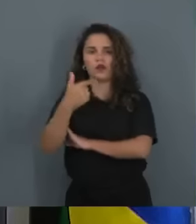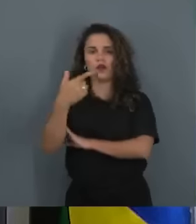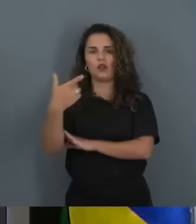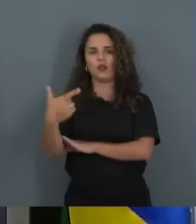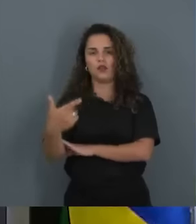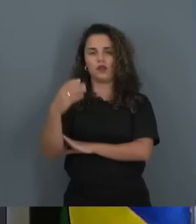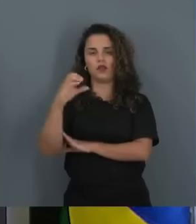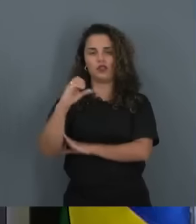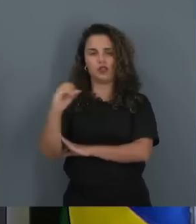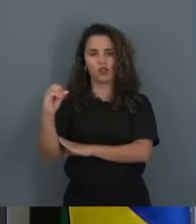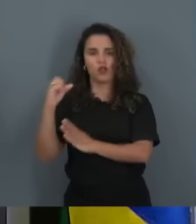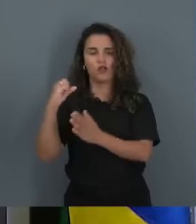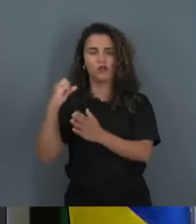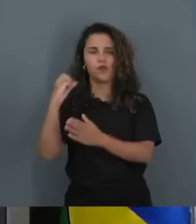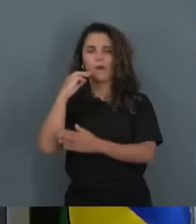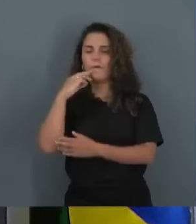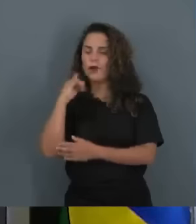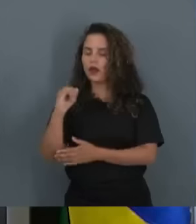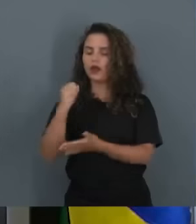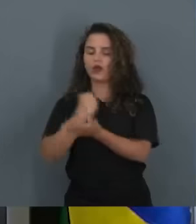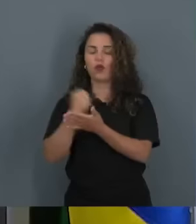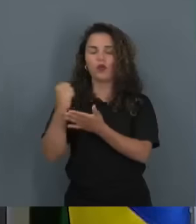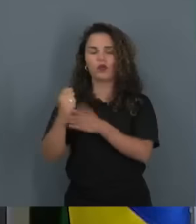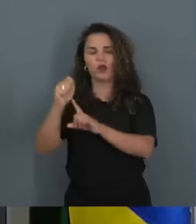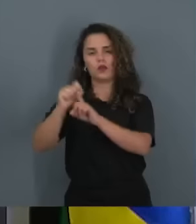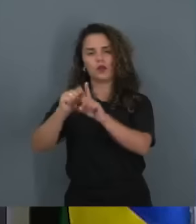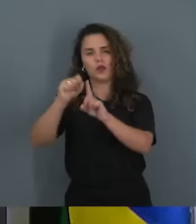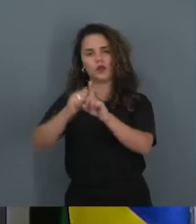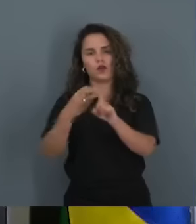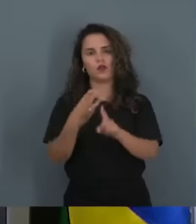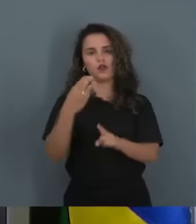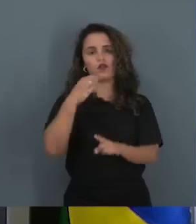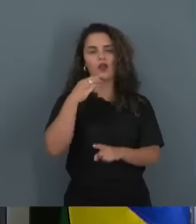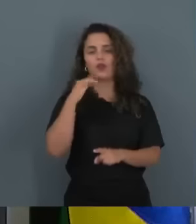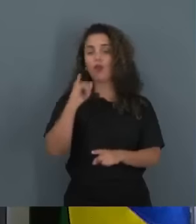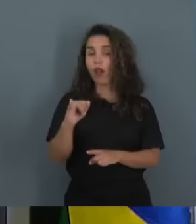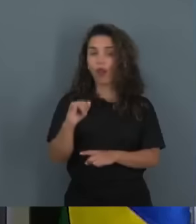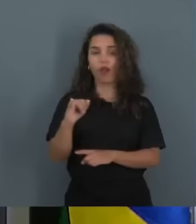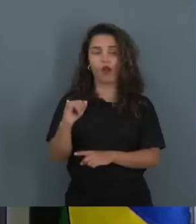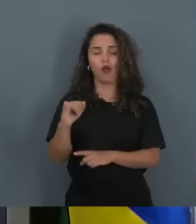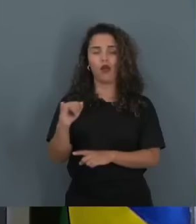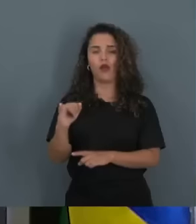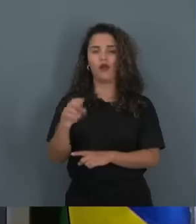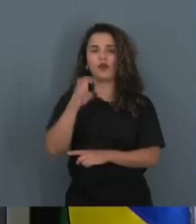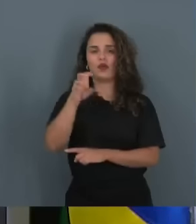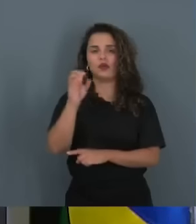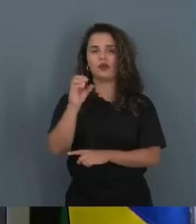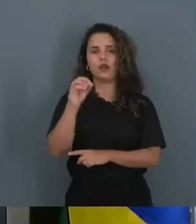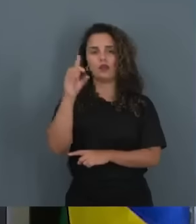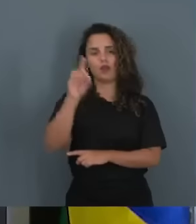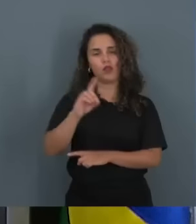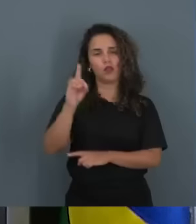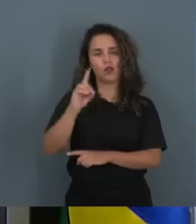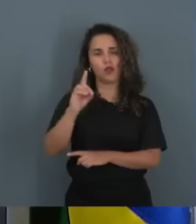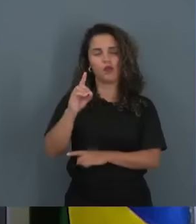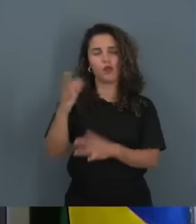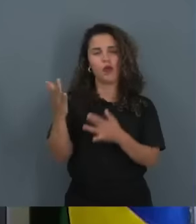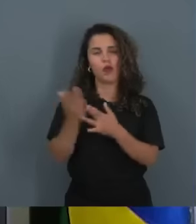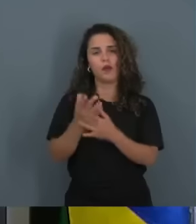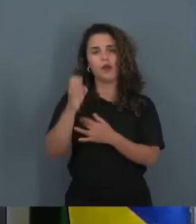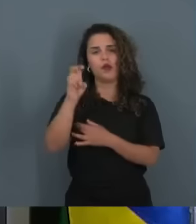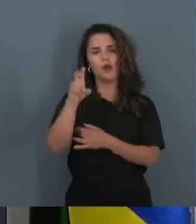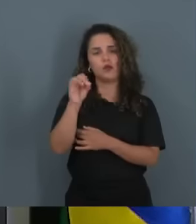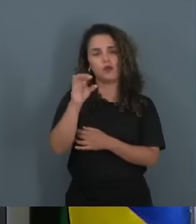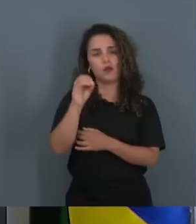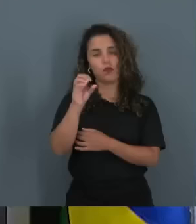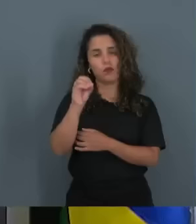reais num contrato, a cada mês, 3 milhões e tanto, 500 mil dólares, $500 mil por